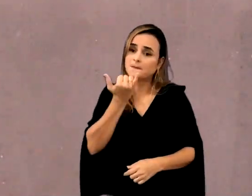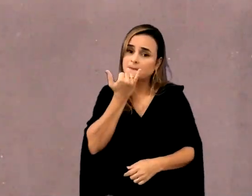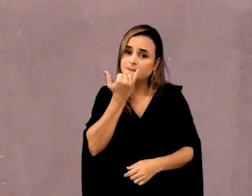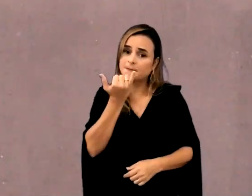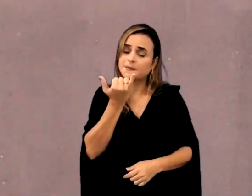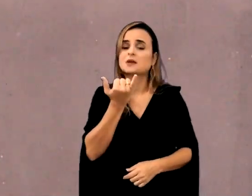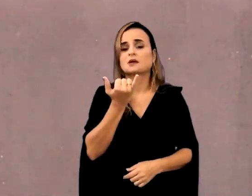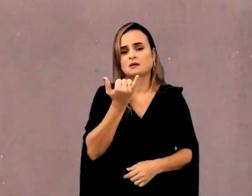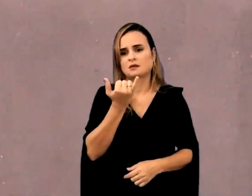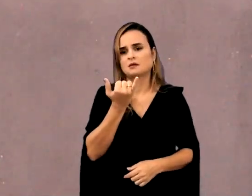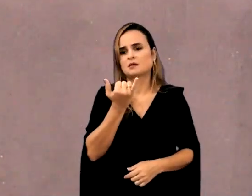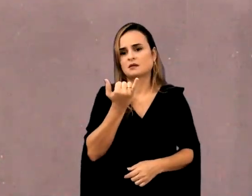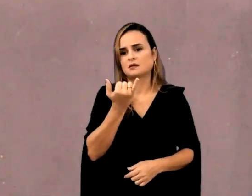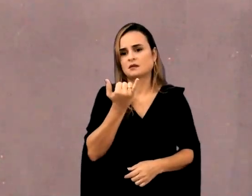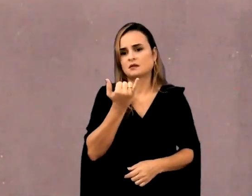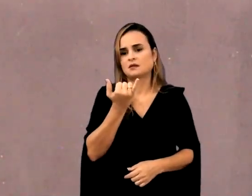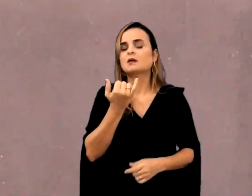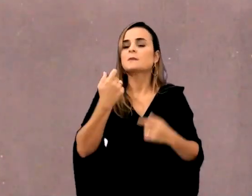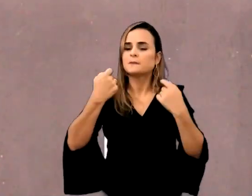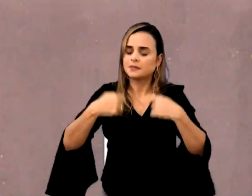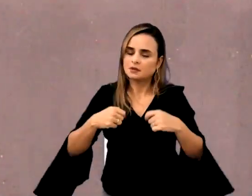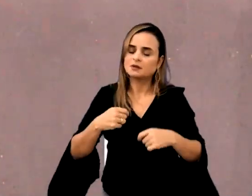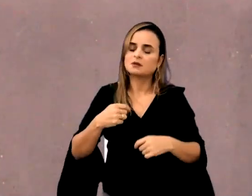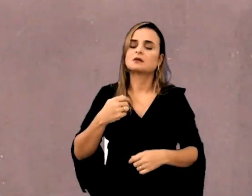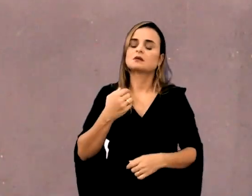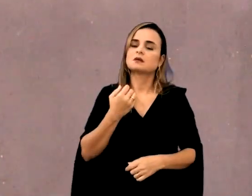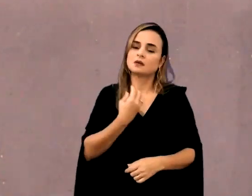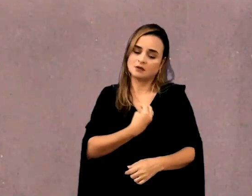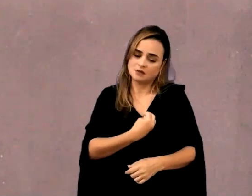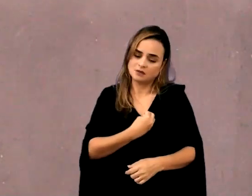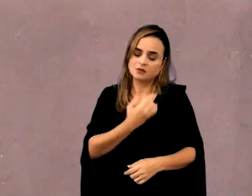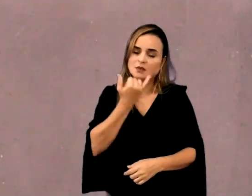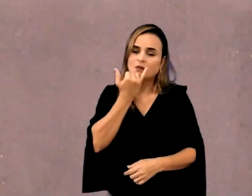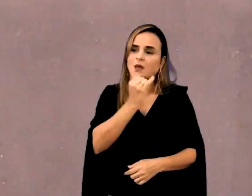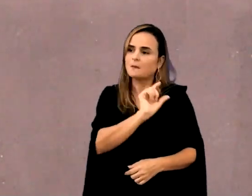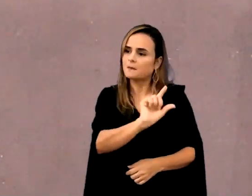uma vida sem perdoar as pessoas.